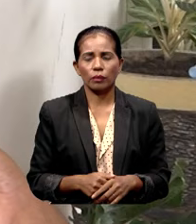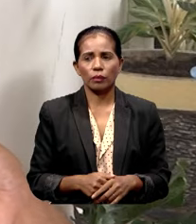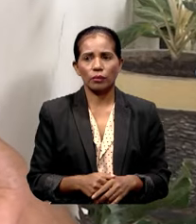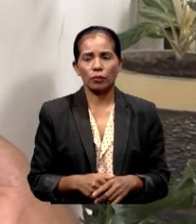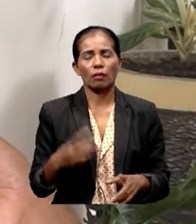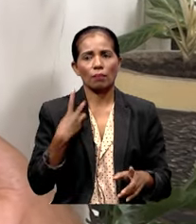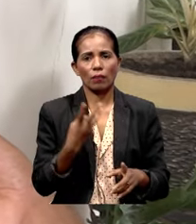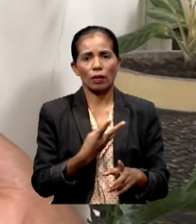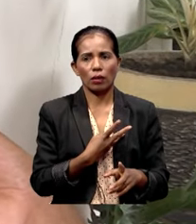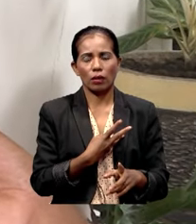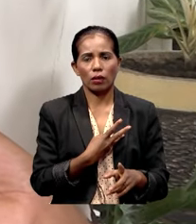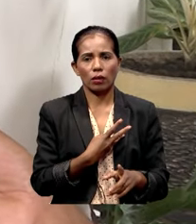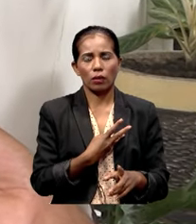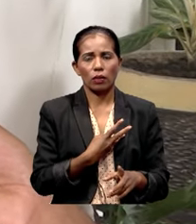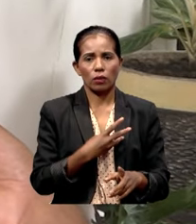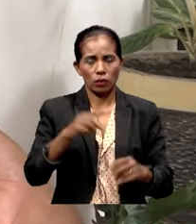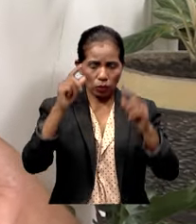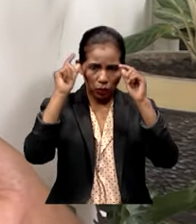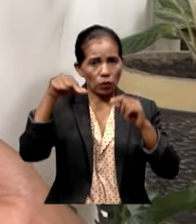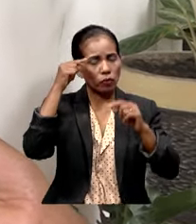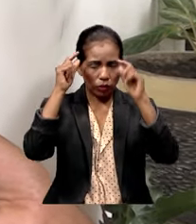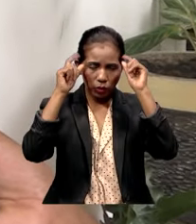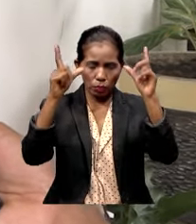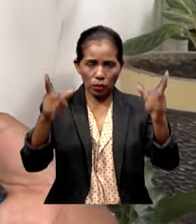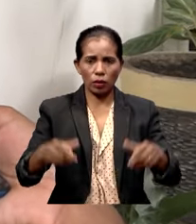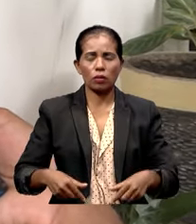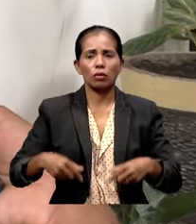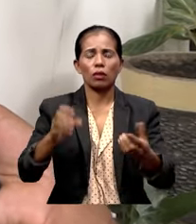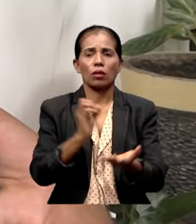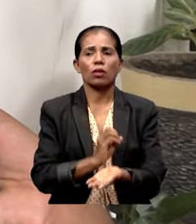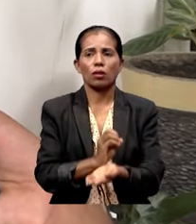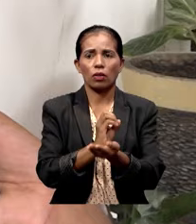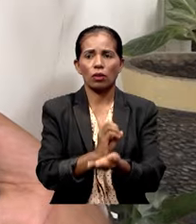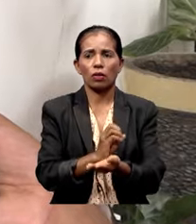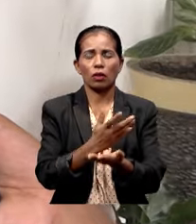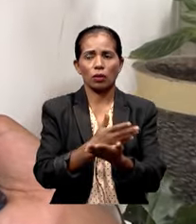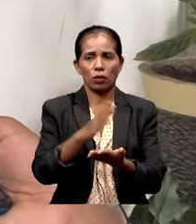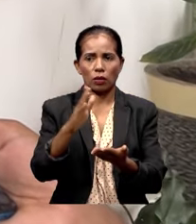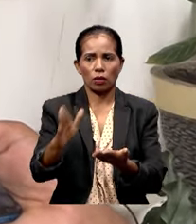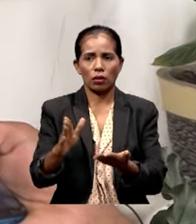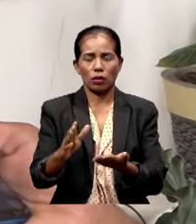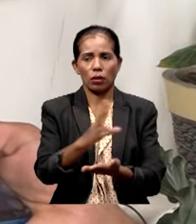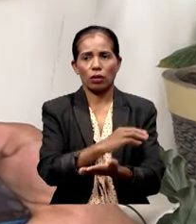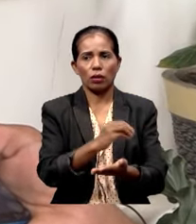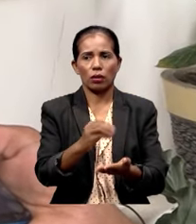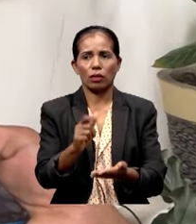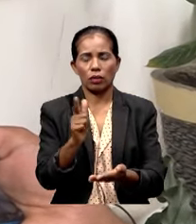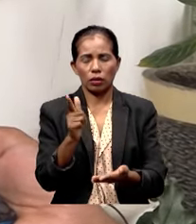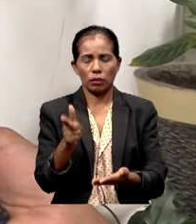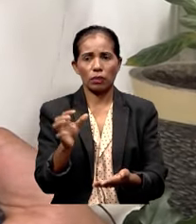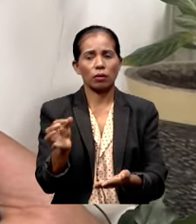ita governo Timor Leste através de raiva sosatia nini saham anesan acionista